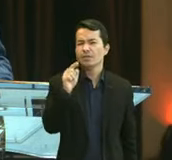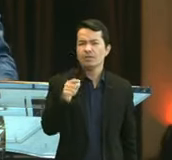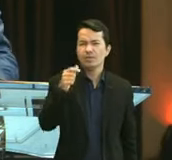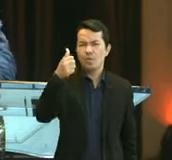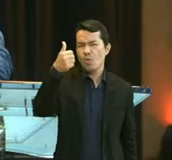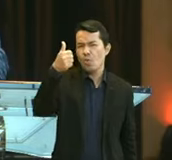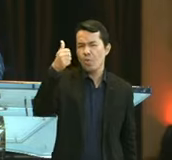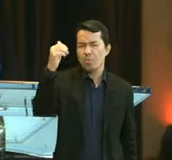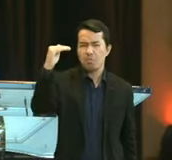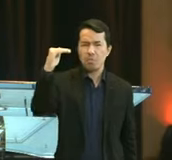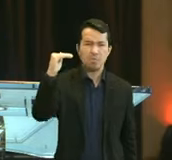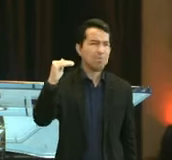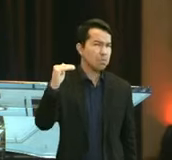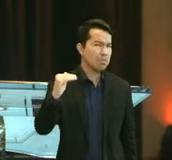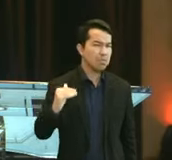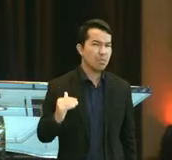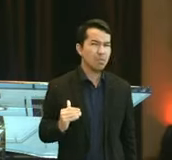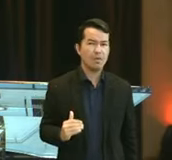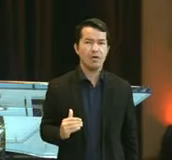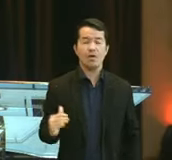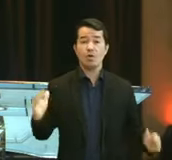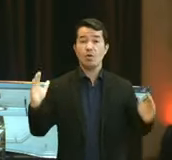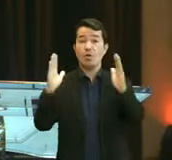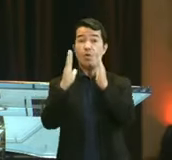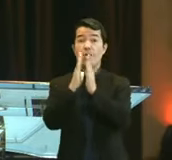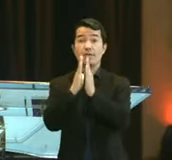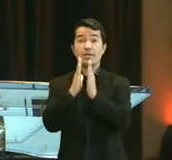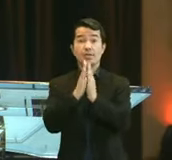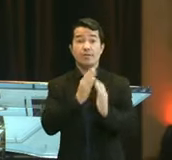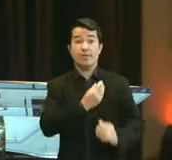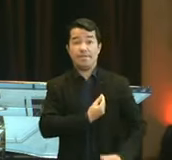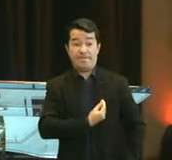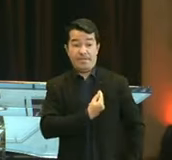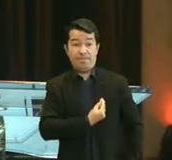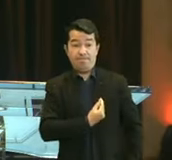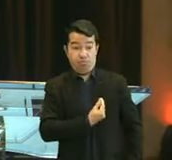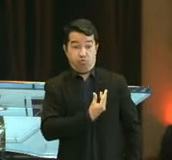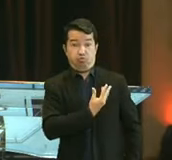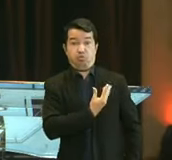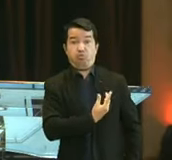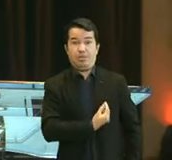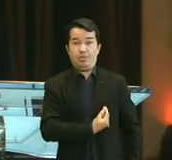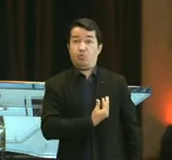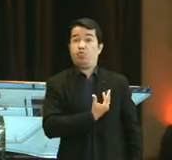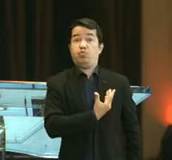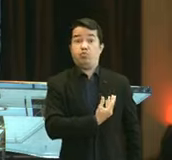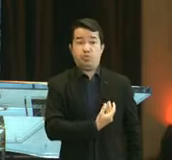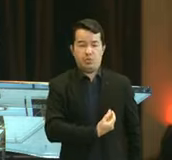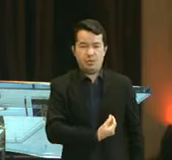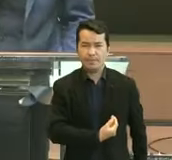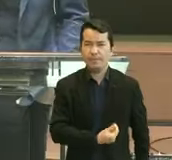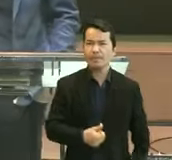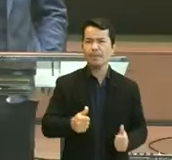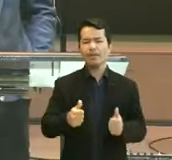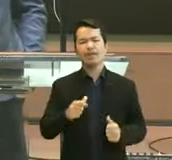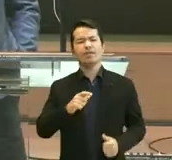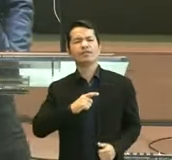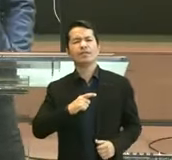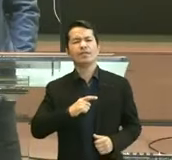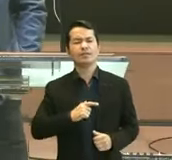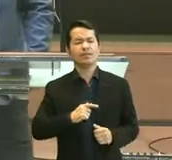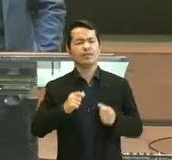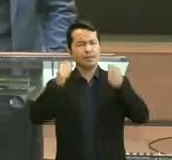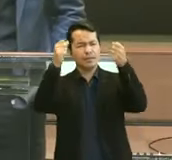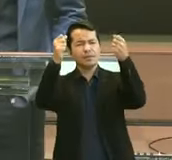em diante, oração e plenitude de vida, é sobre isso que eu quero falar. Diz assim a palavra do Senhor: naqueles